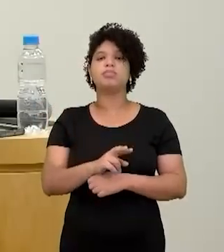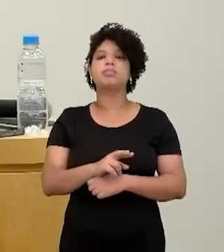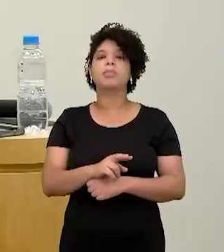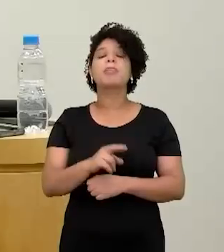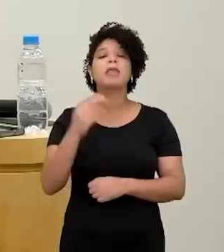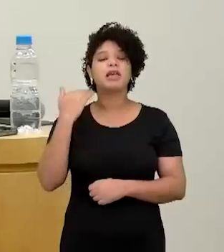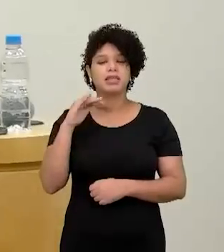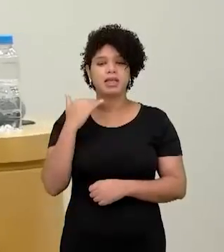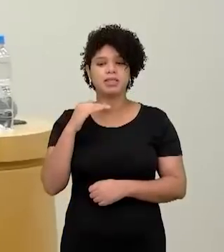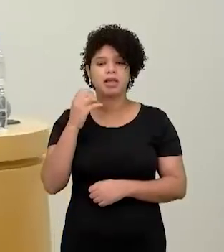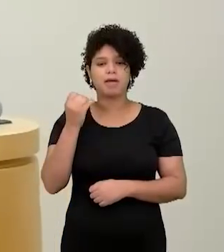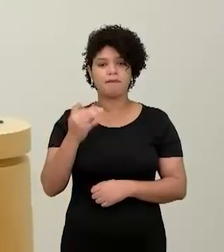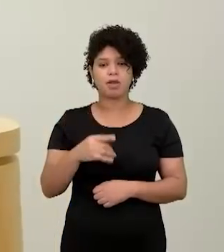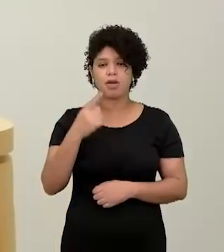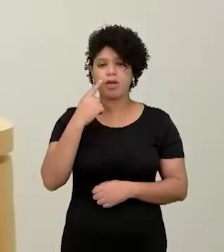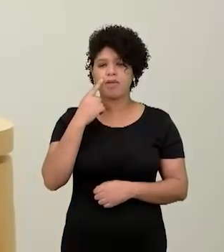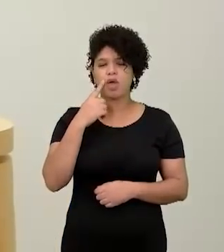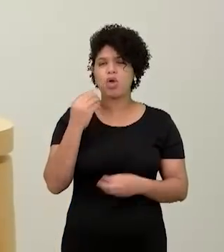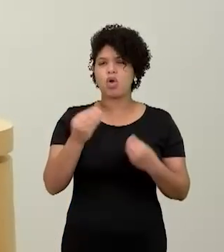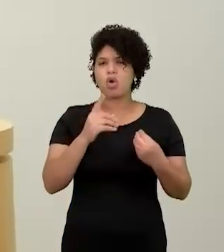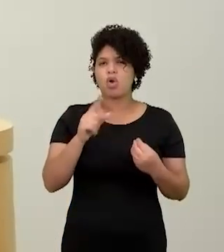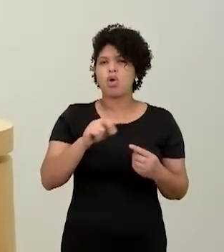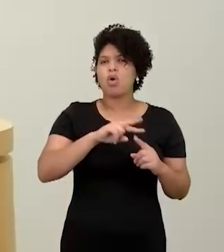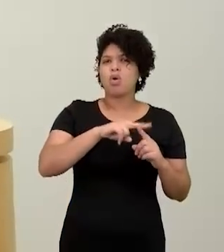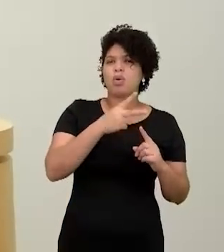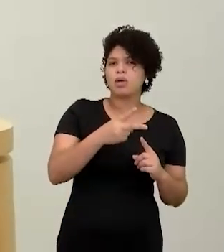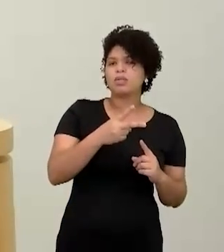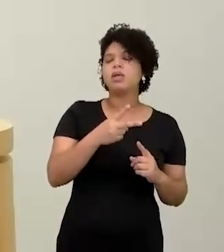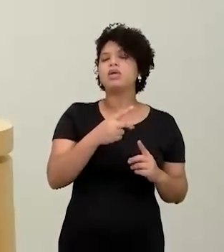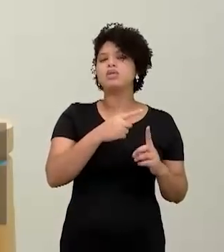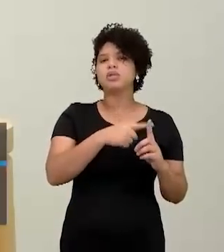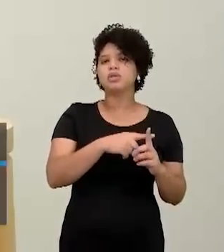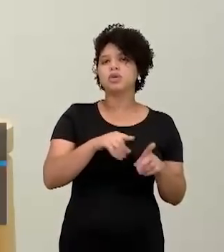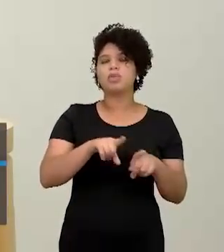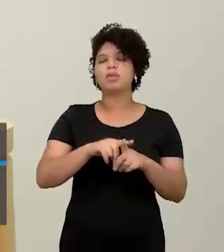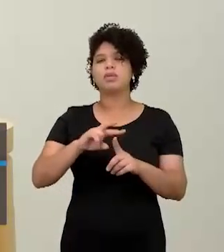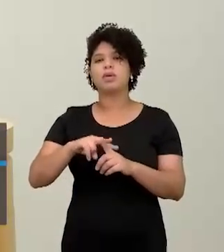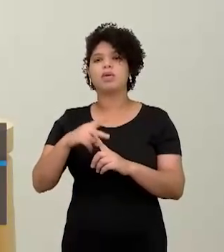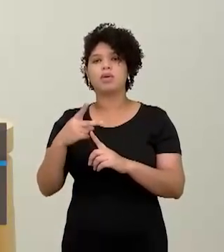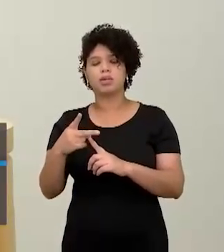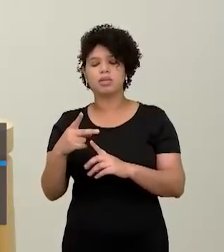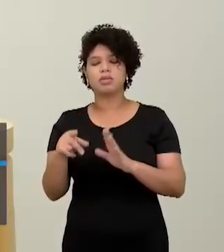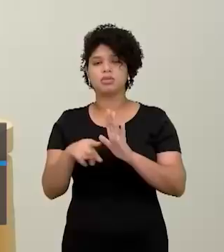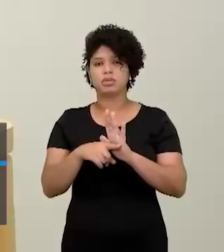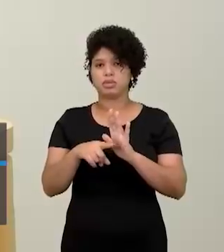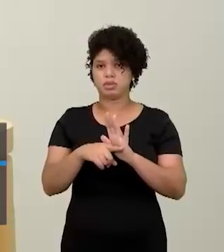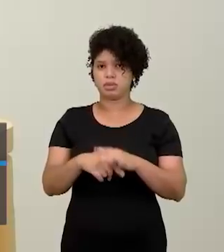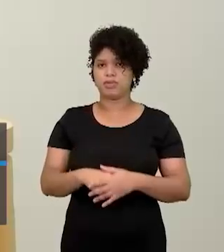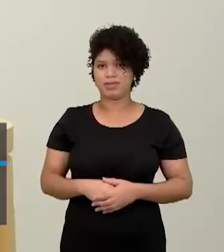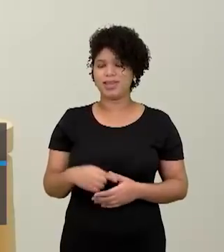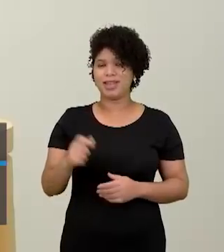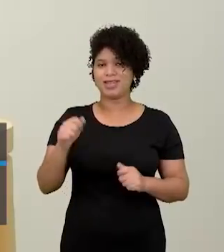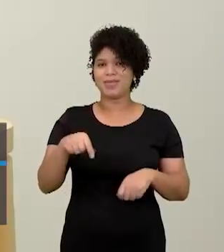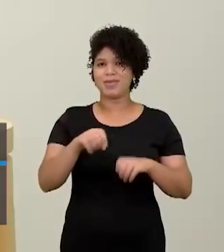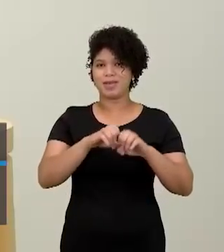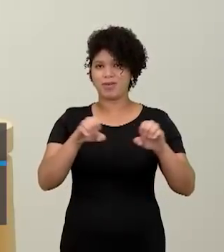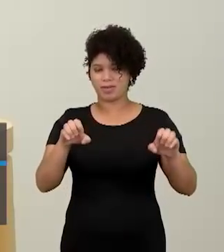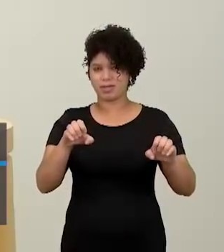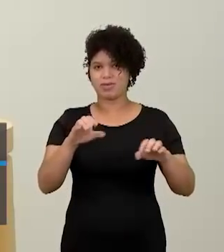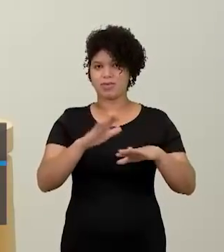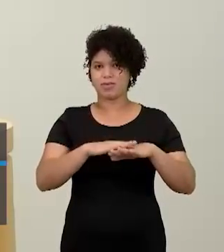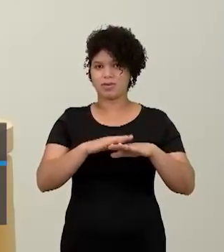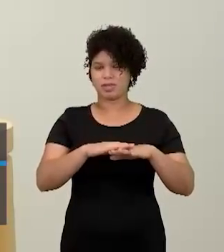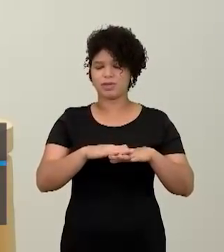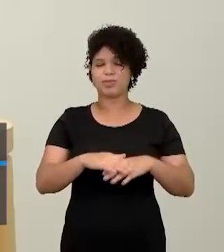os produtos notáveis, quadrado da soma e quadrado da diferença, para a gente poder chegar lá na última aula e resolver equações do segundo grau. Tudo